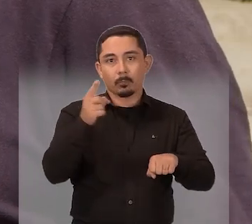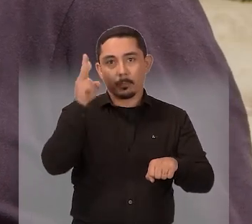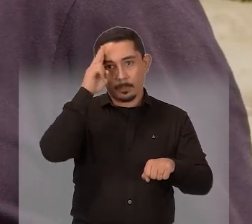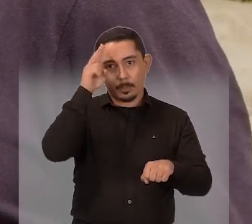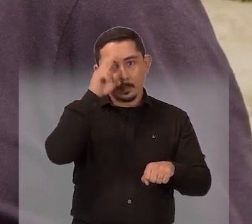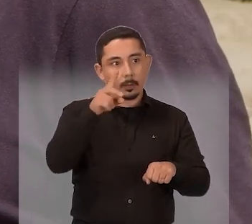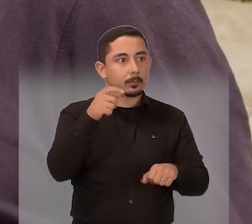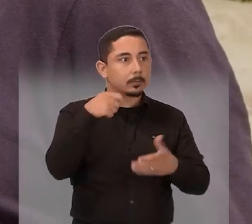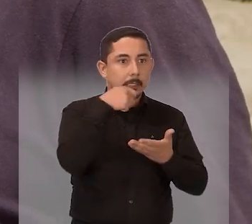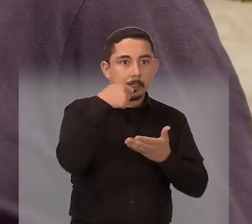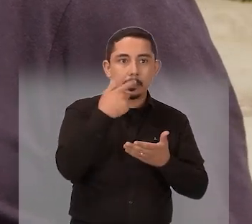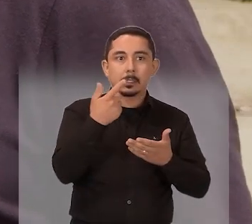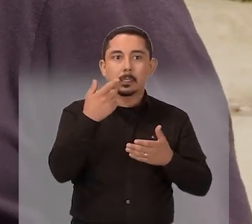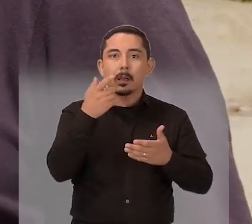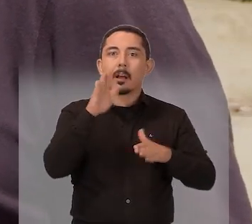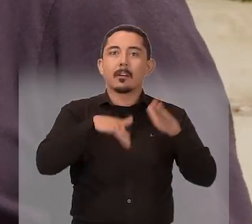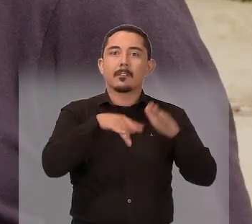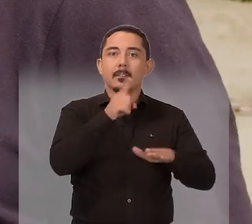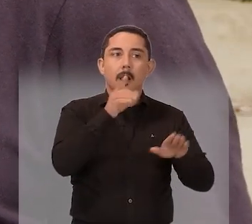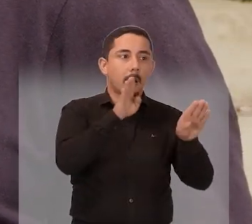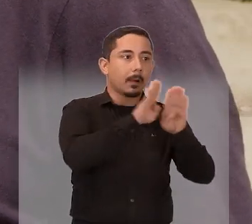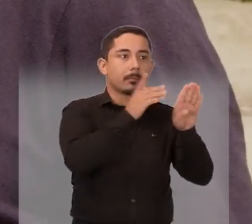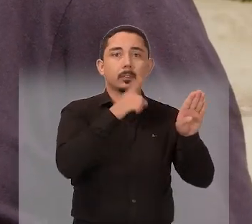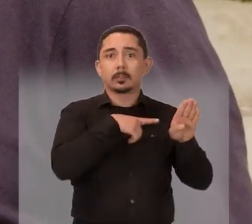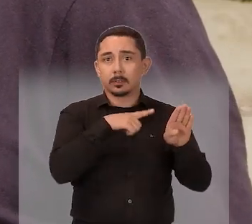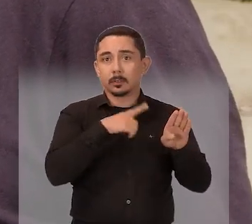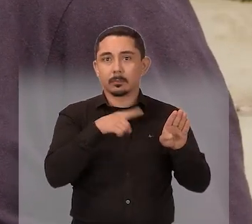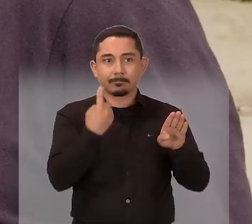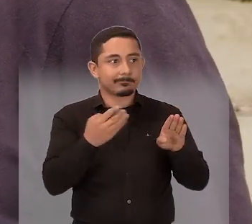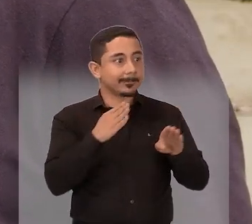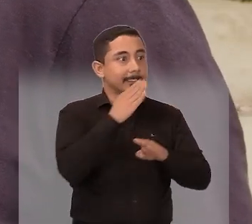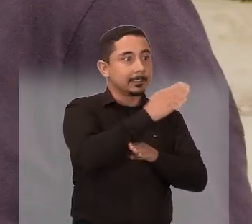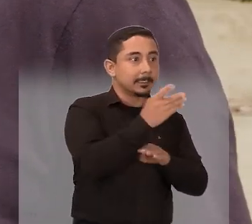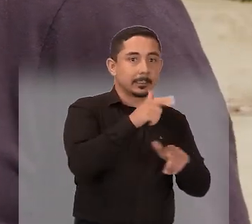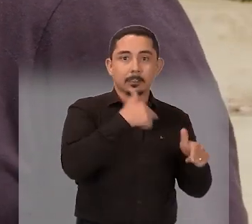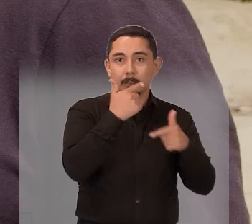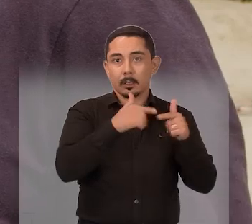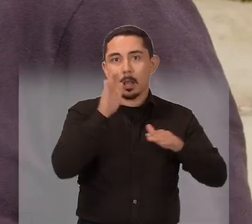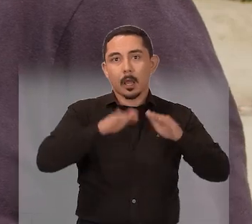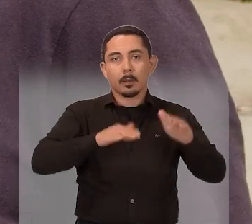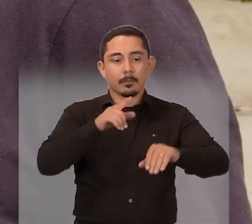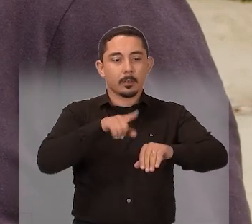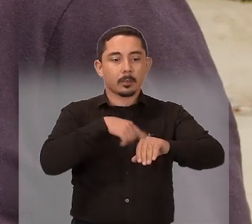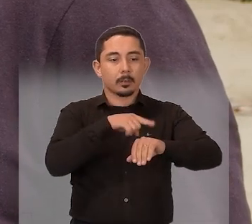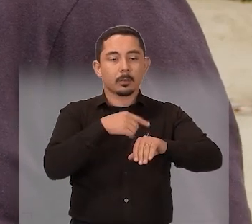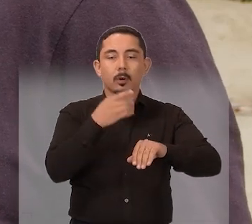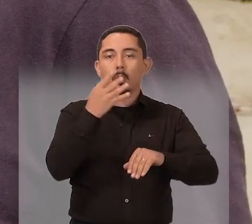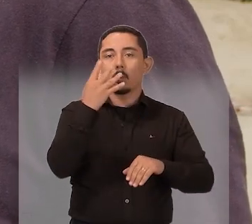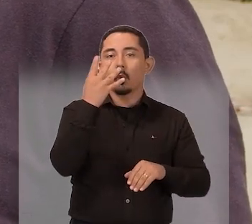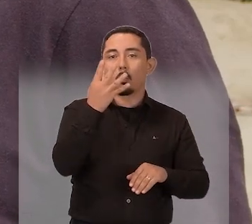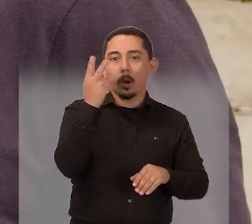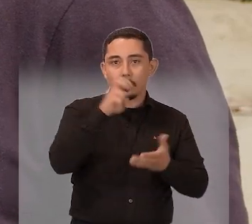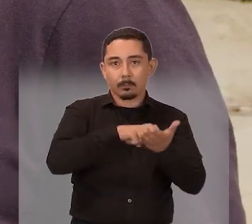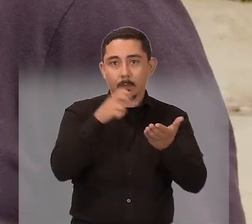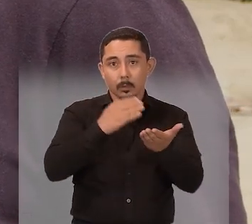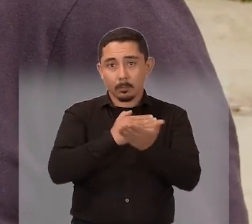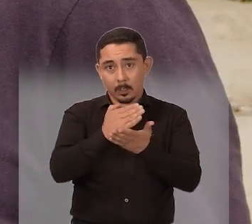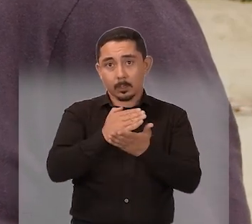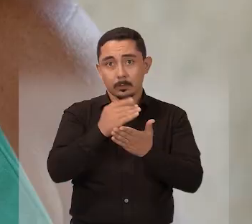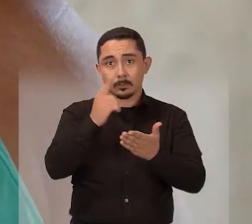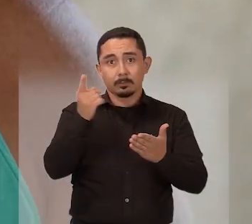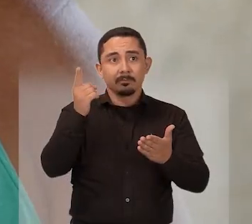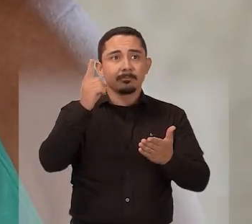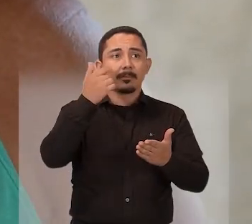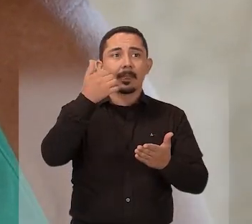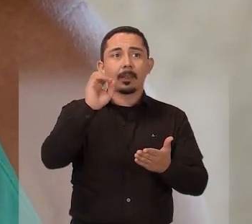aí já se ajeitava, o carro tá na porta, a gente já saía, o cara já chamava pelo nome, a gente ia pro trabalho. Tinha vez saía 4 horas da manhã, vinha chegar 10, 11 da